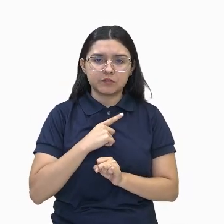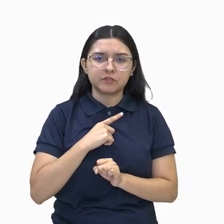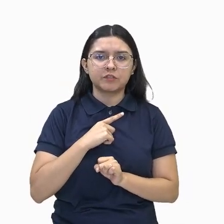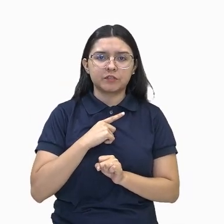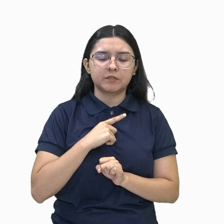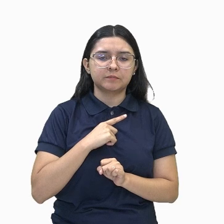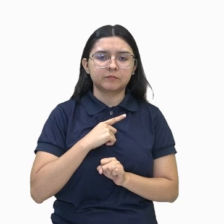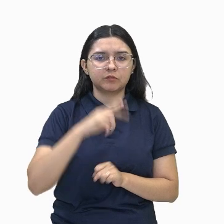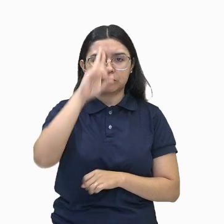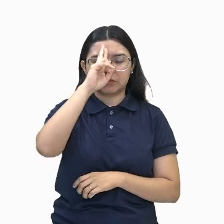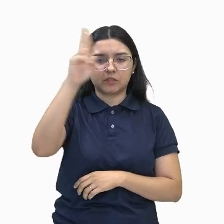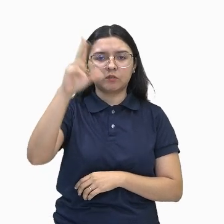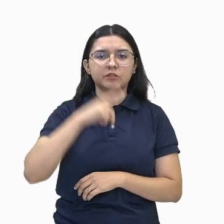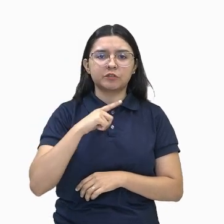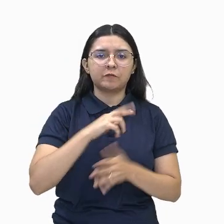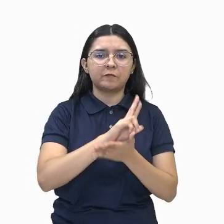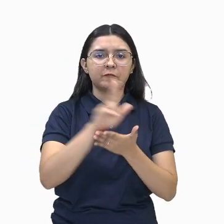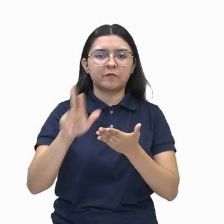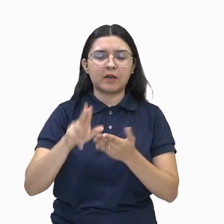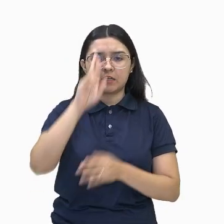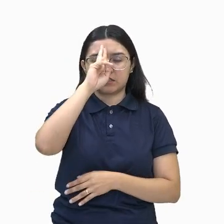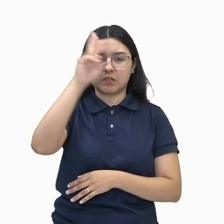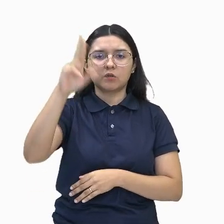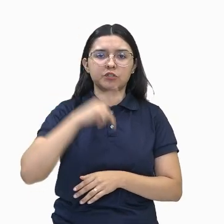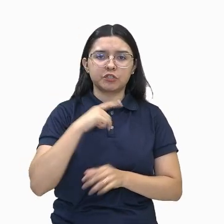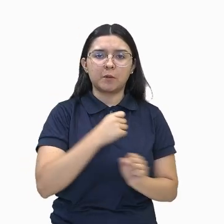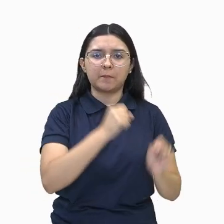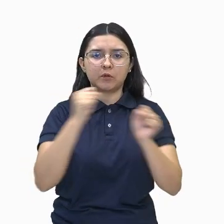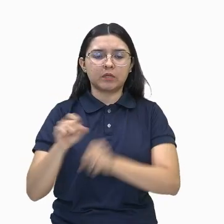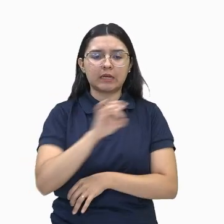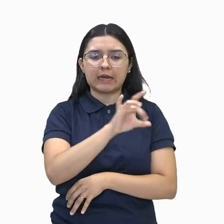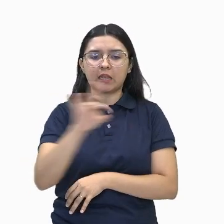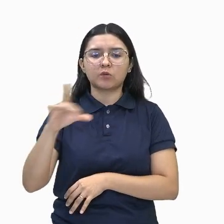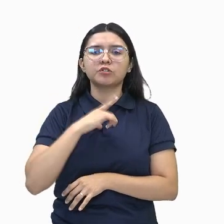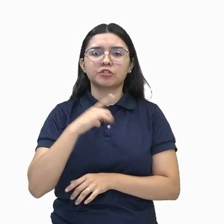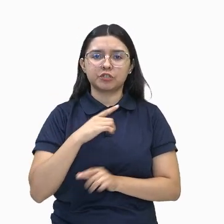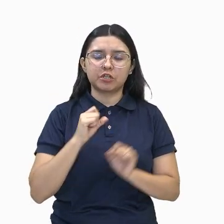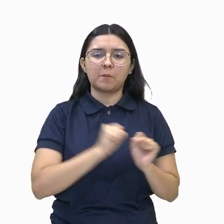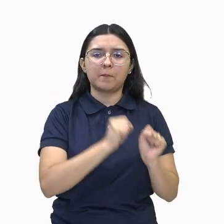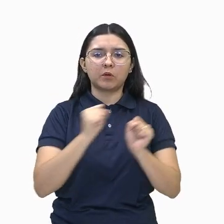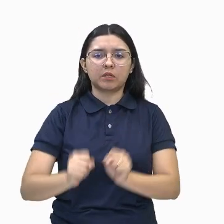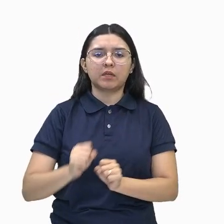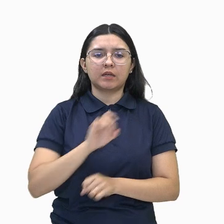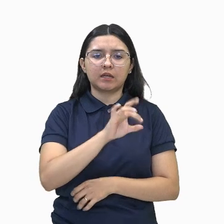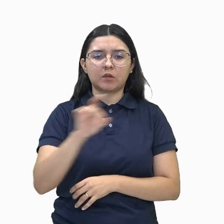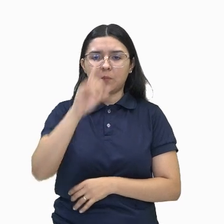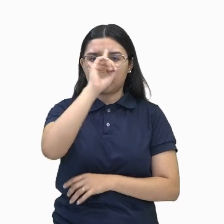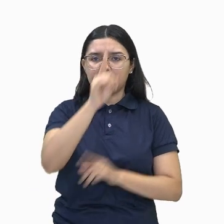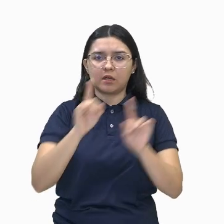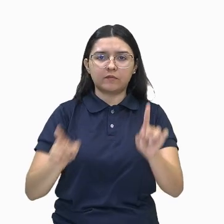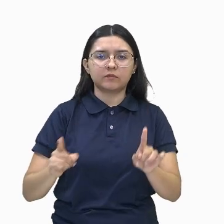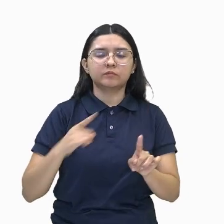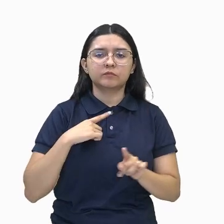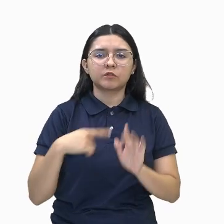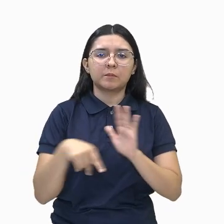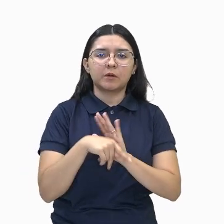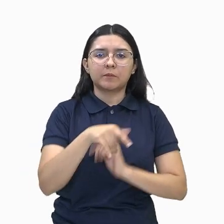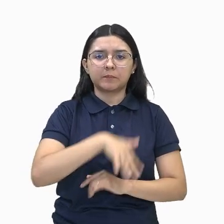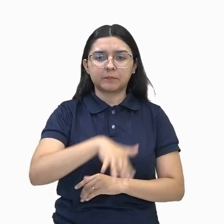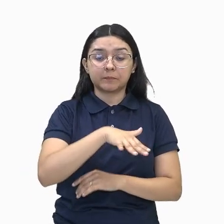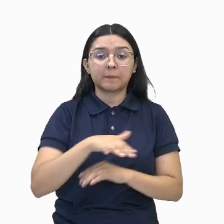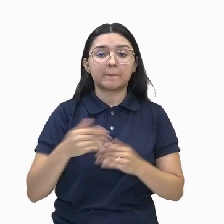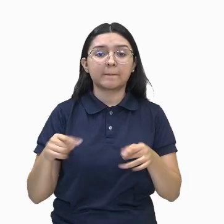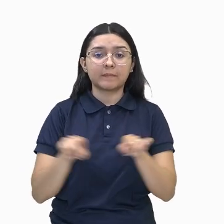tá, gente? Existiam vários senhores feudais, cada senhor feudal governava o seu feudo, inclusive o próprio